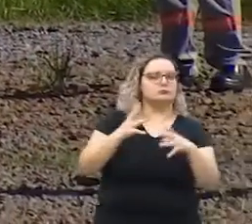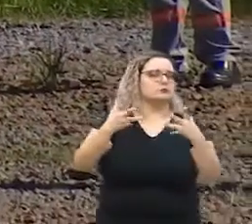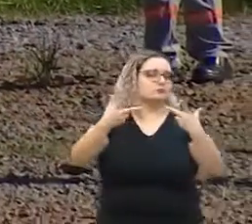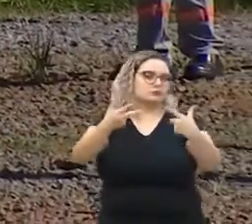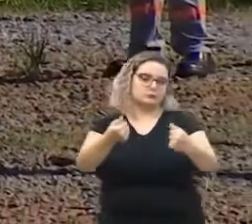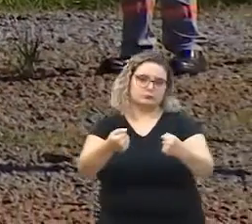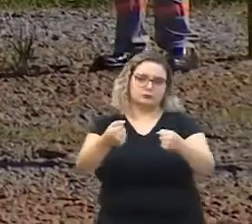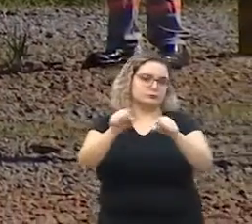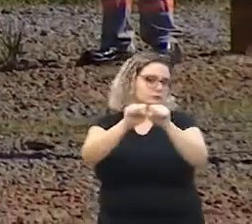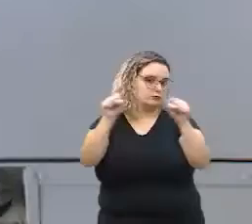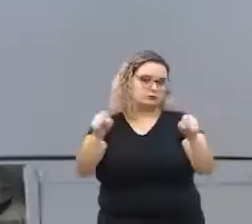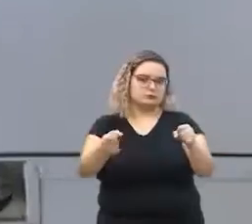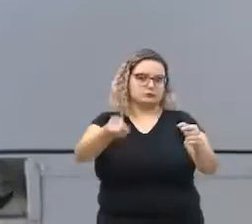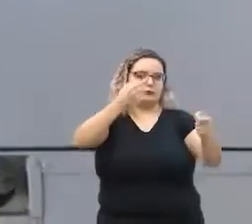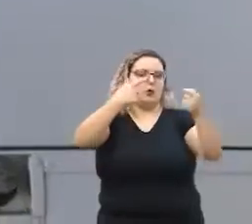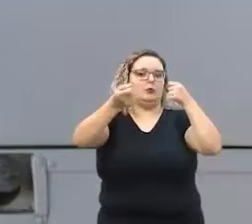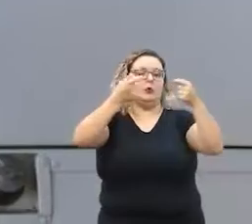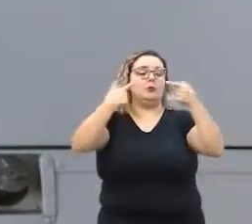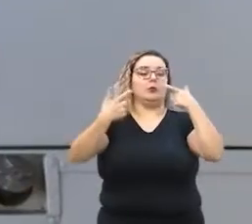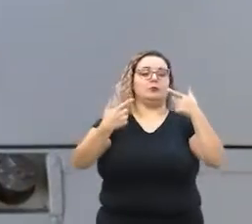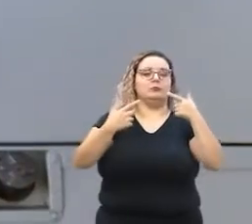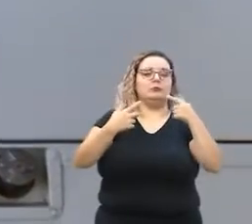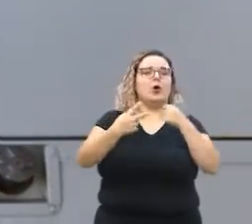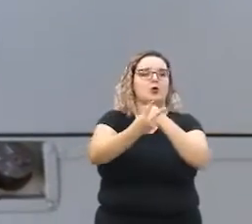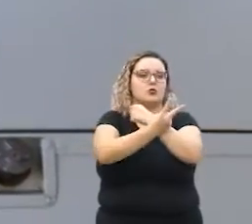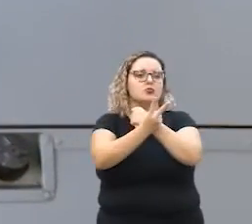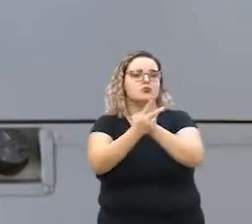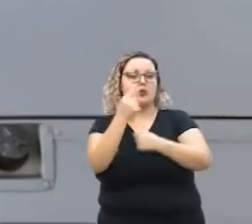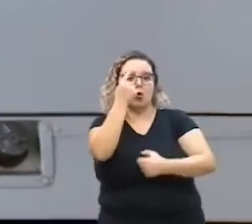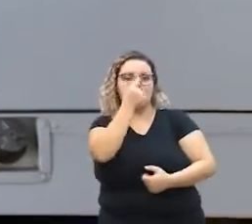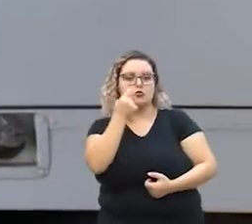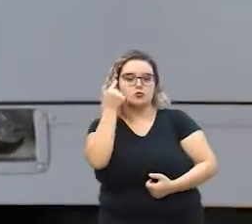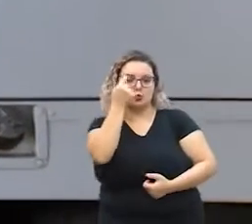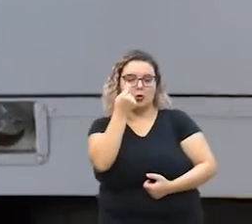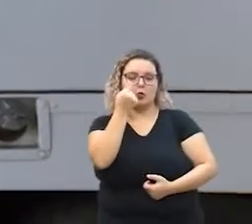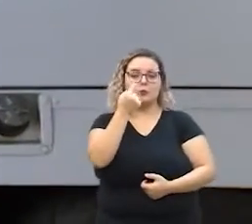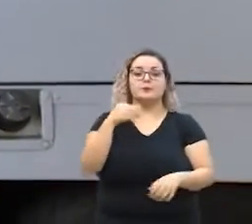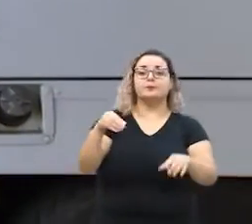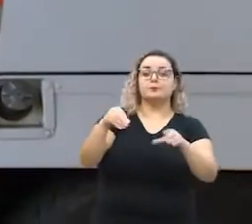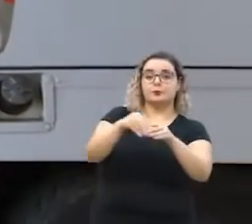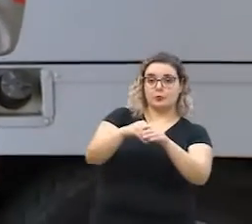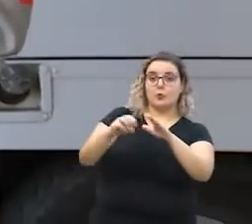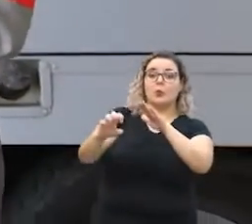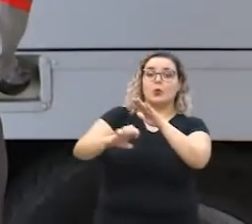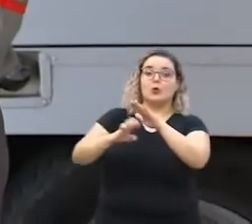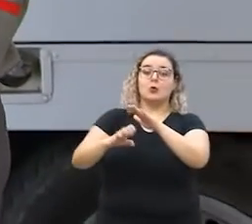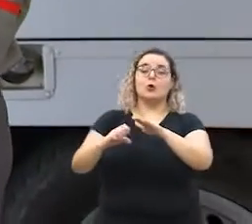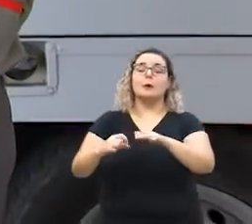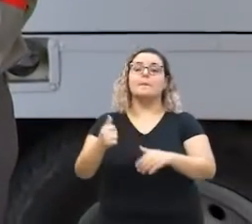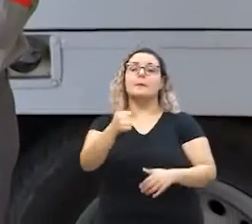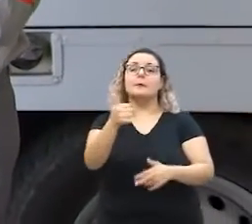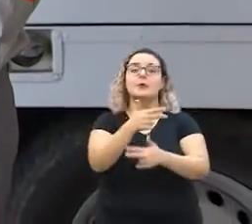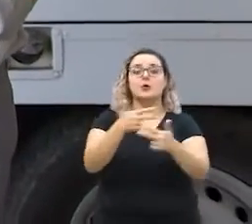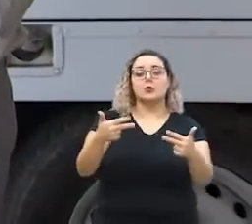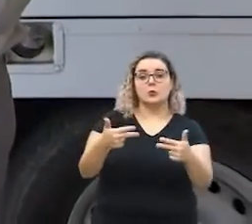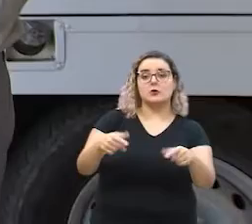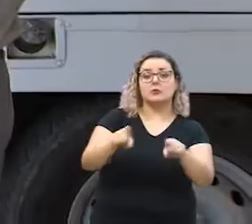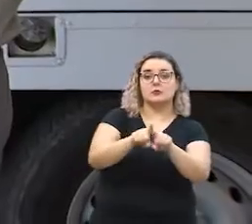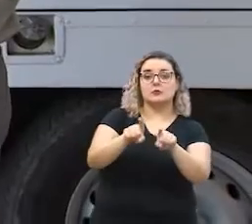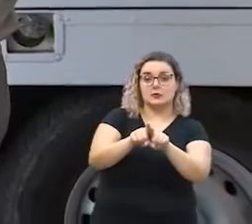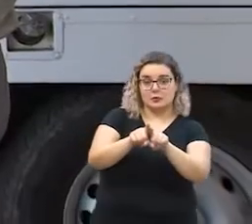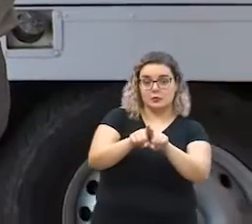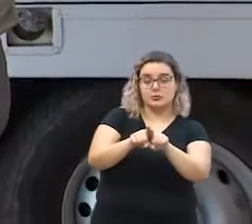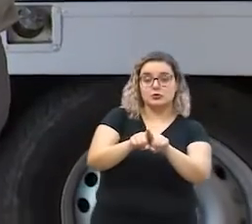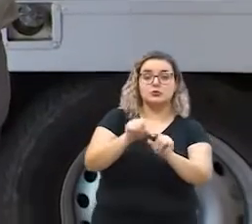objeto bater no olho, protege. A gente tem dentro da companhia, a primeira coisa que a gente aprende também dentro da eletricidade